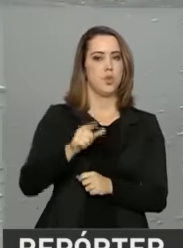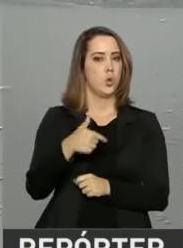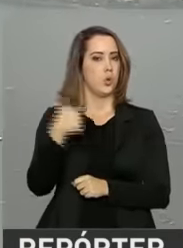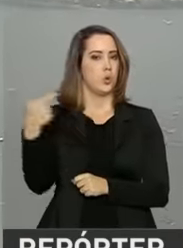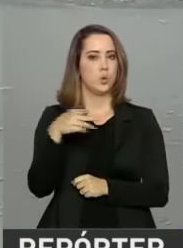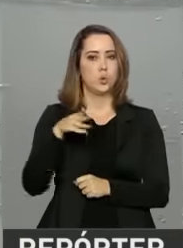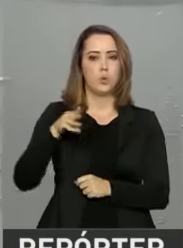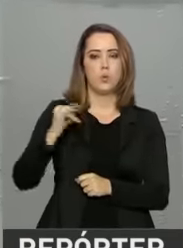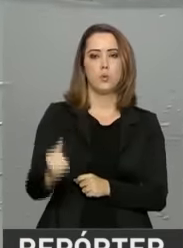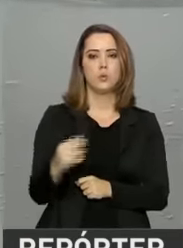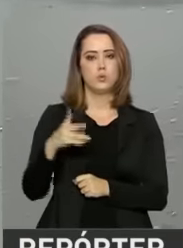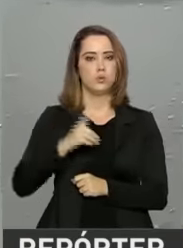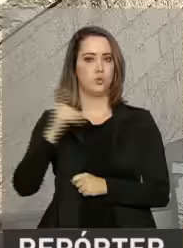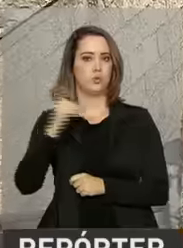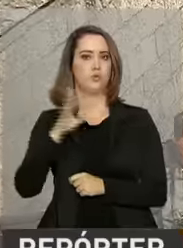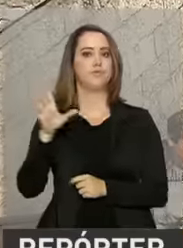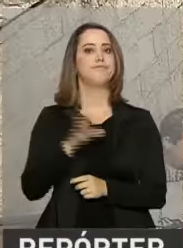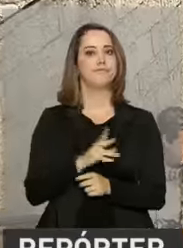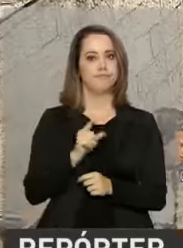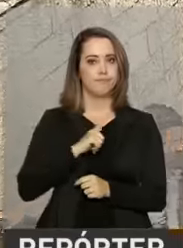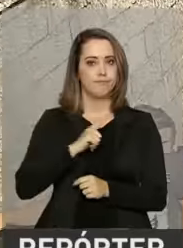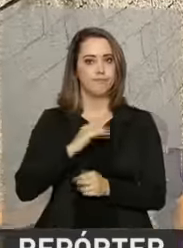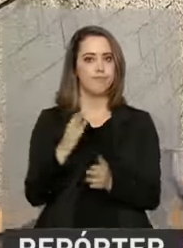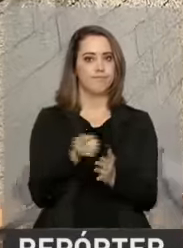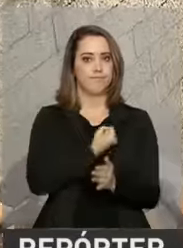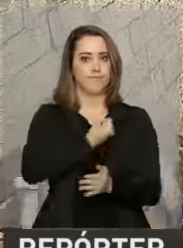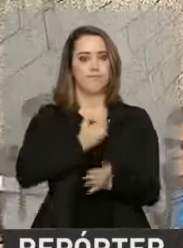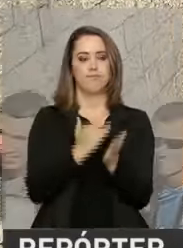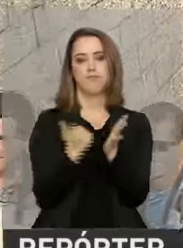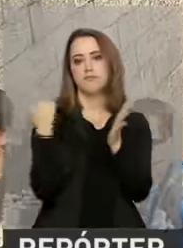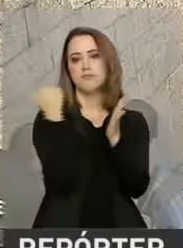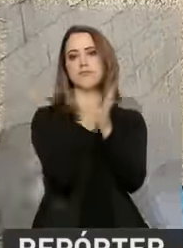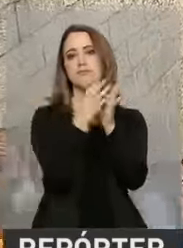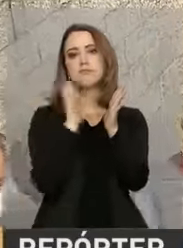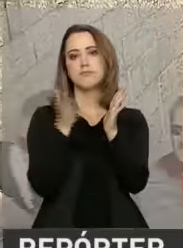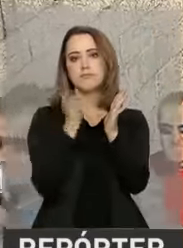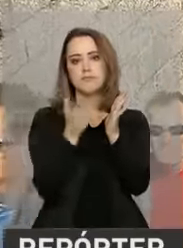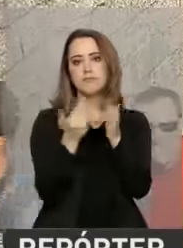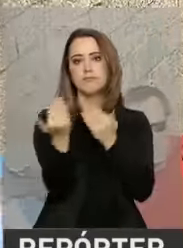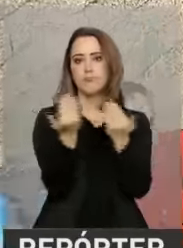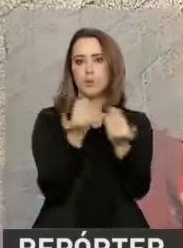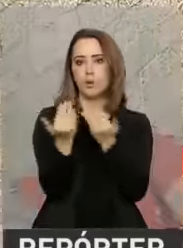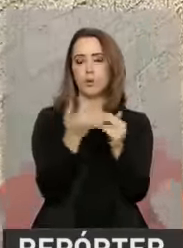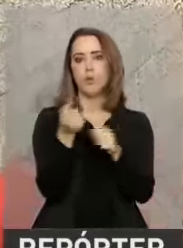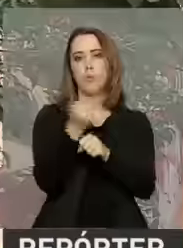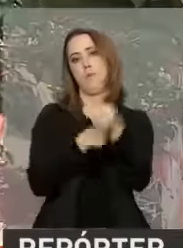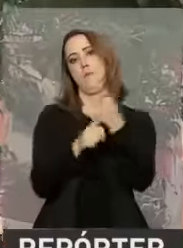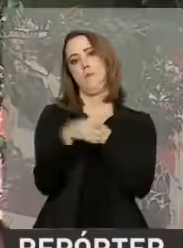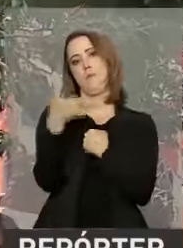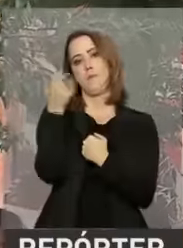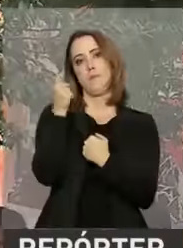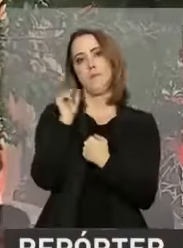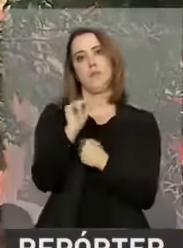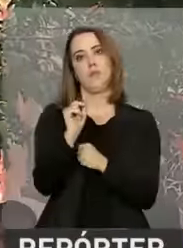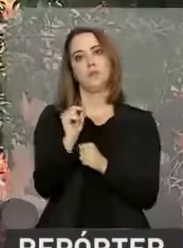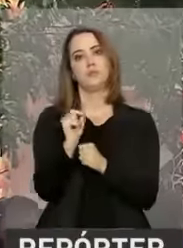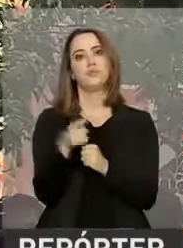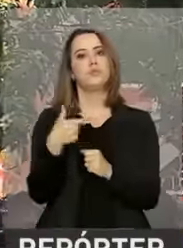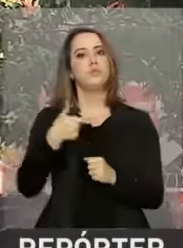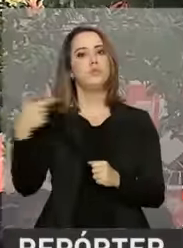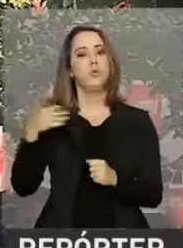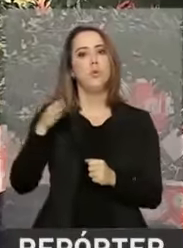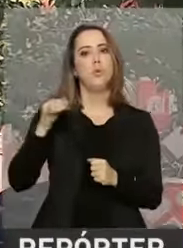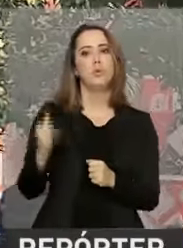bilhões 700 milhões de dólares número superior ao registrado no mesmo período de 2015 quando a receita foi de